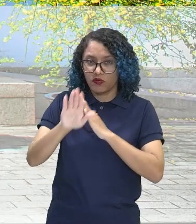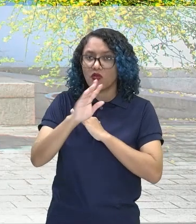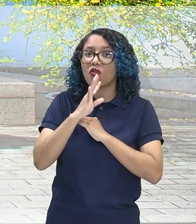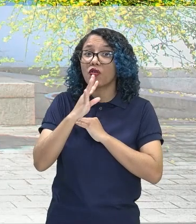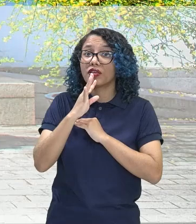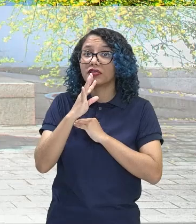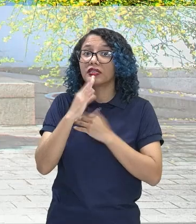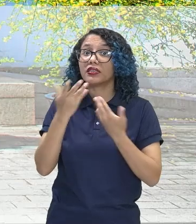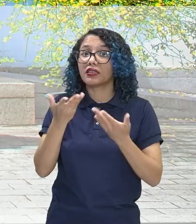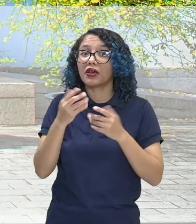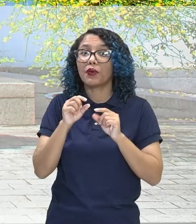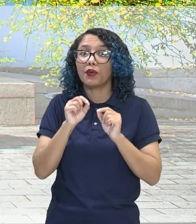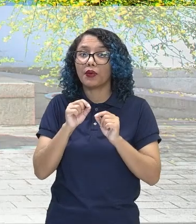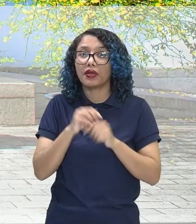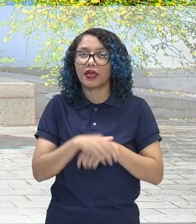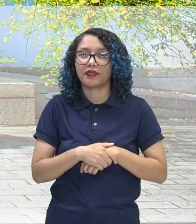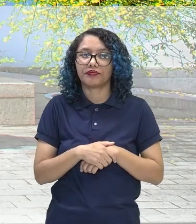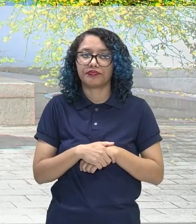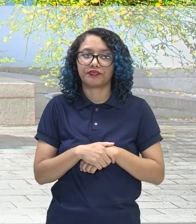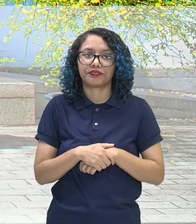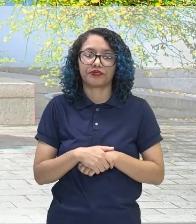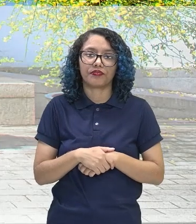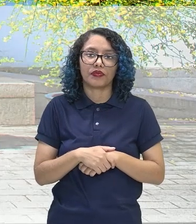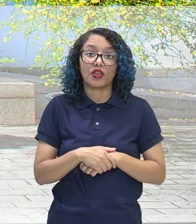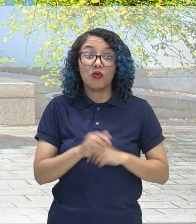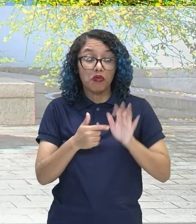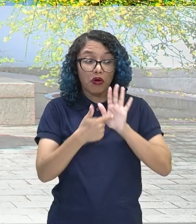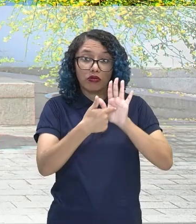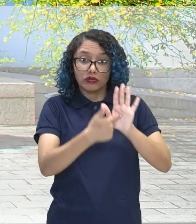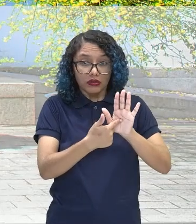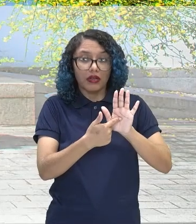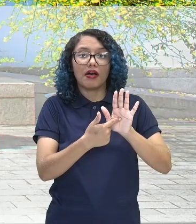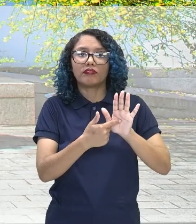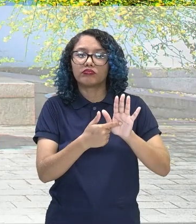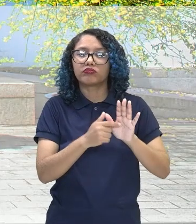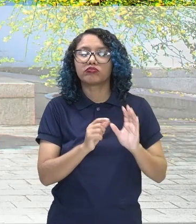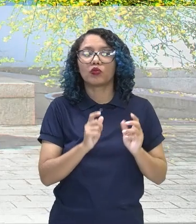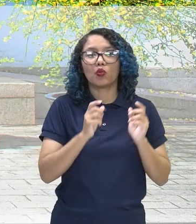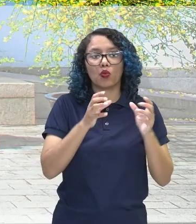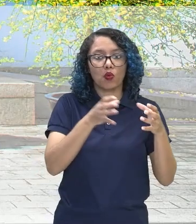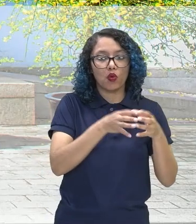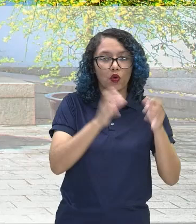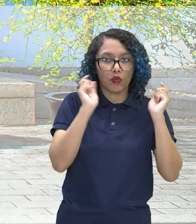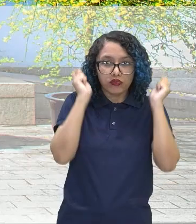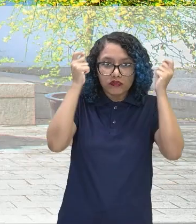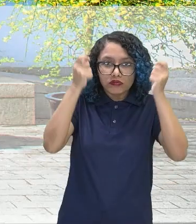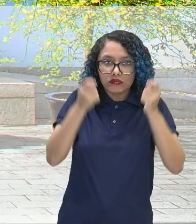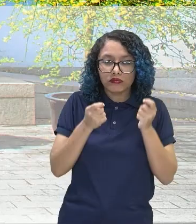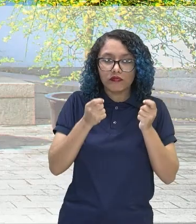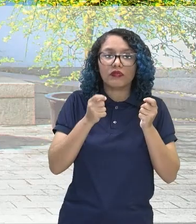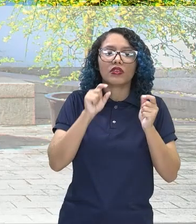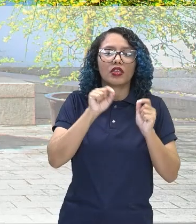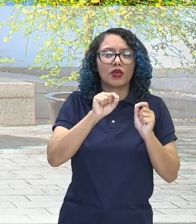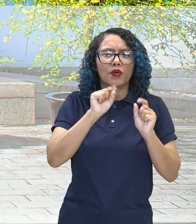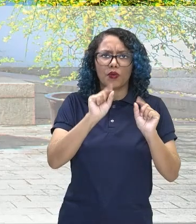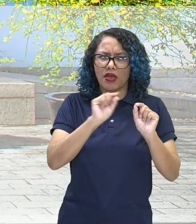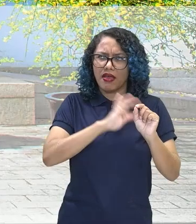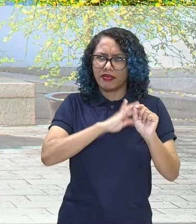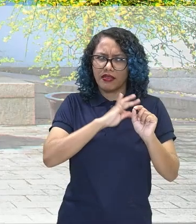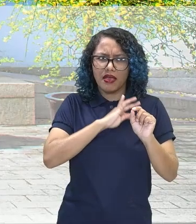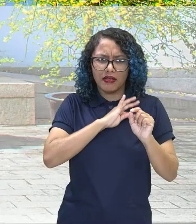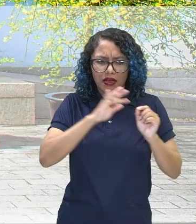e levaram, né, para os monges. E eles acabaram aí aperfeiçoando essas técnicas